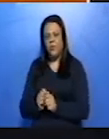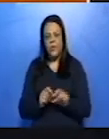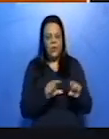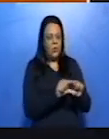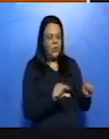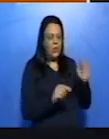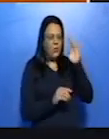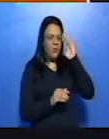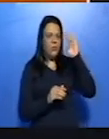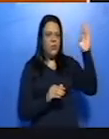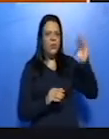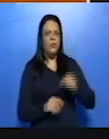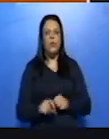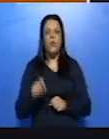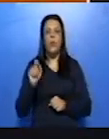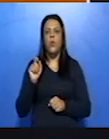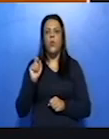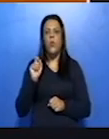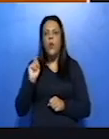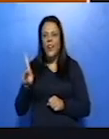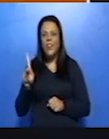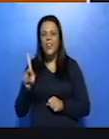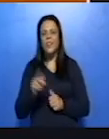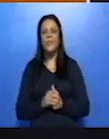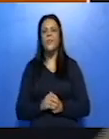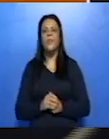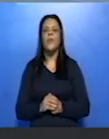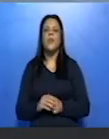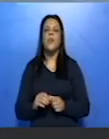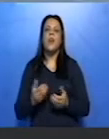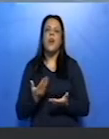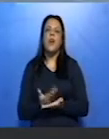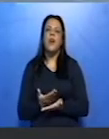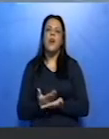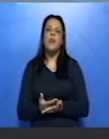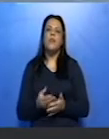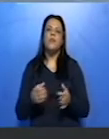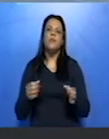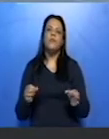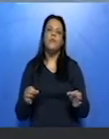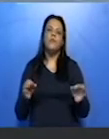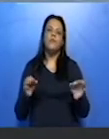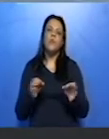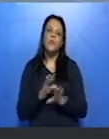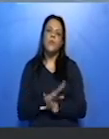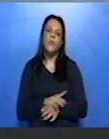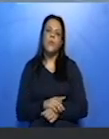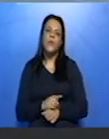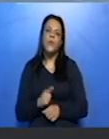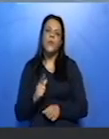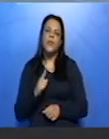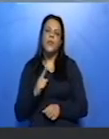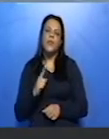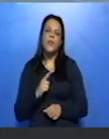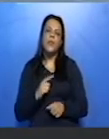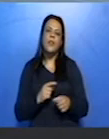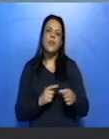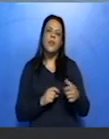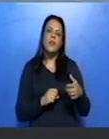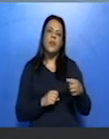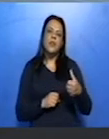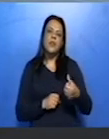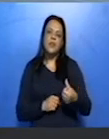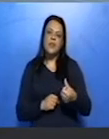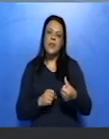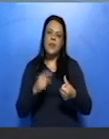Ok? Nós vamos terminar nossa aula aqui. Lembrando que são seis classificações. Nós vimos a primeira,